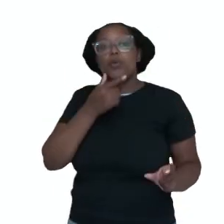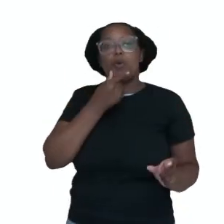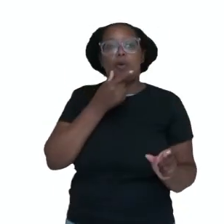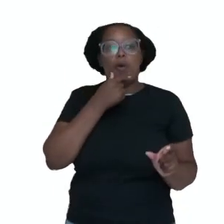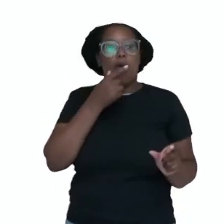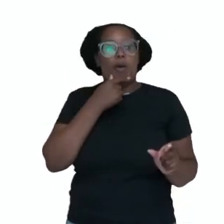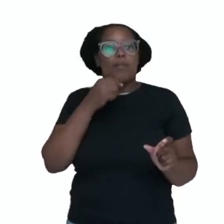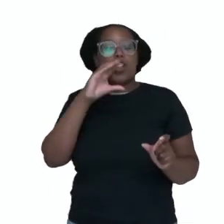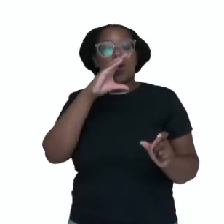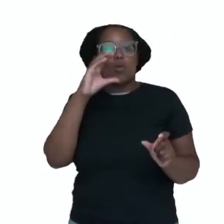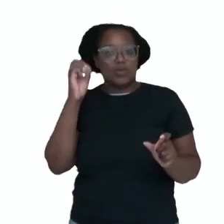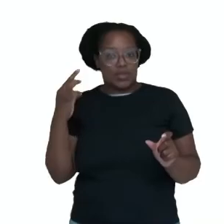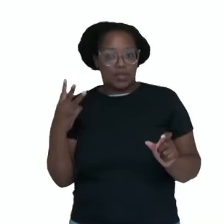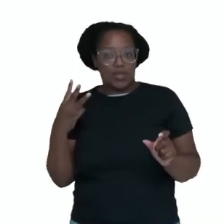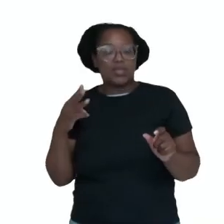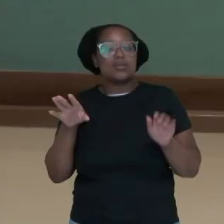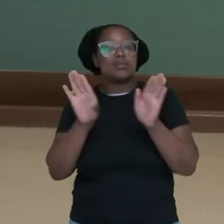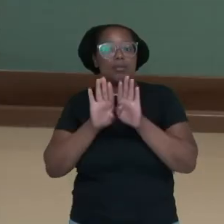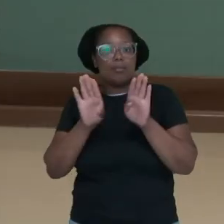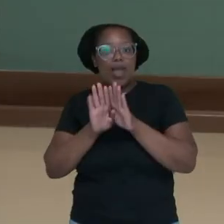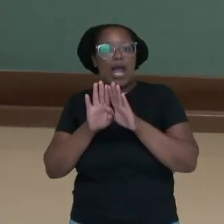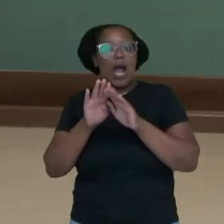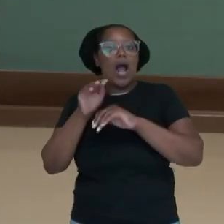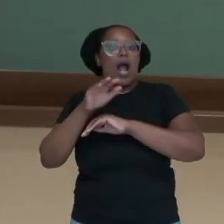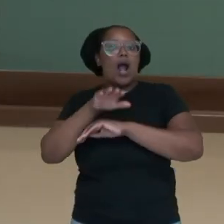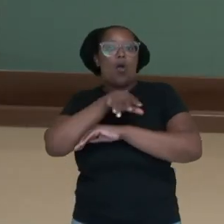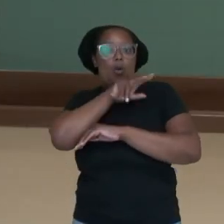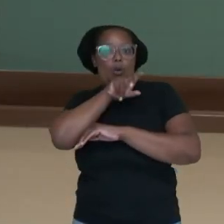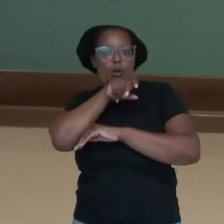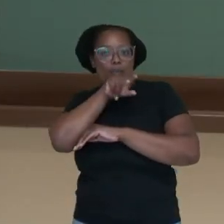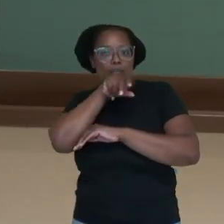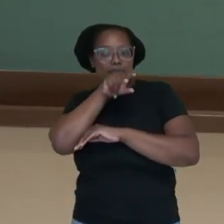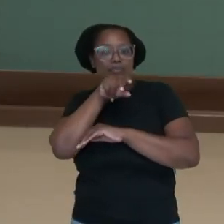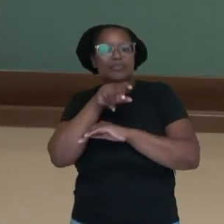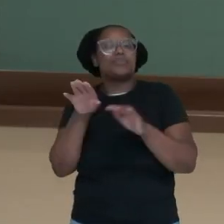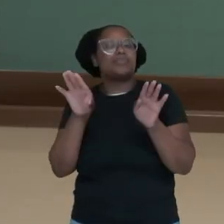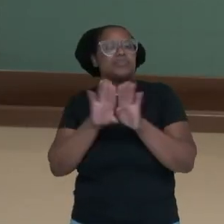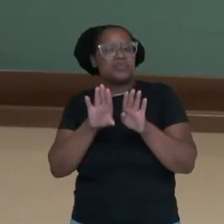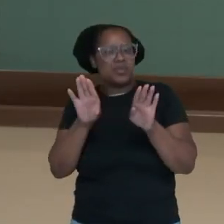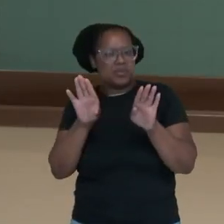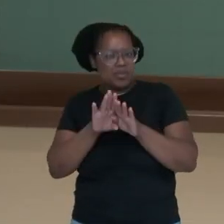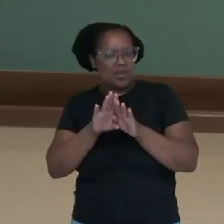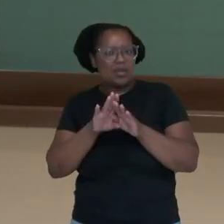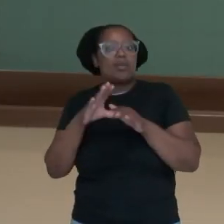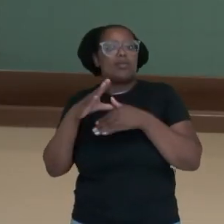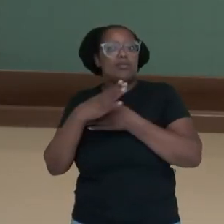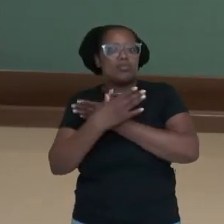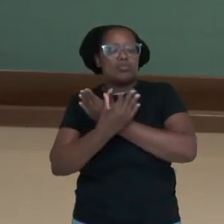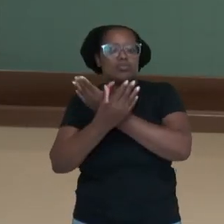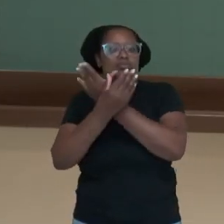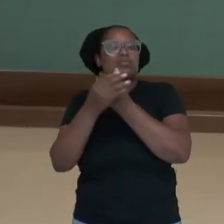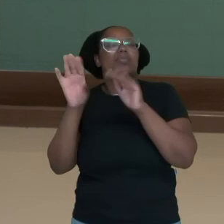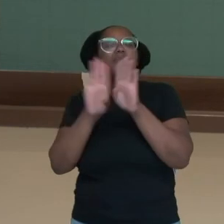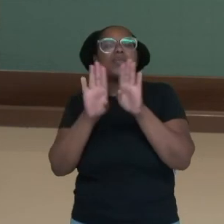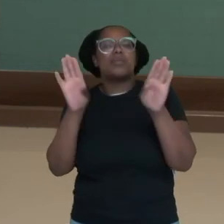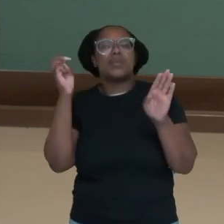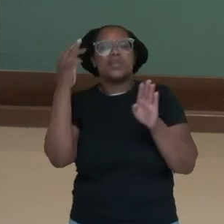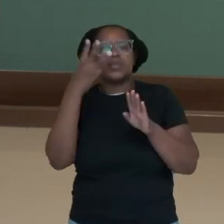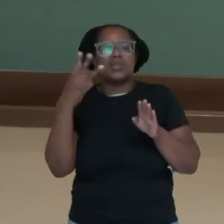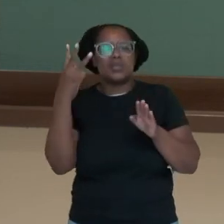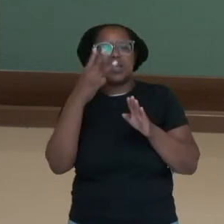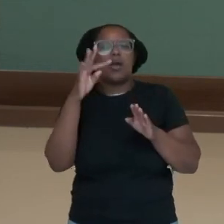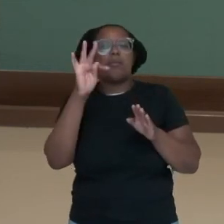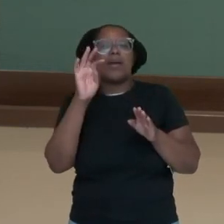terciário. Cobra, consumidor terciário. E o gavião também consumidor terciário, porque aqui é uma